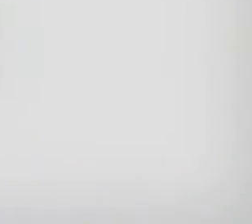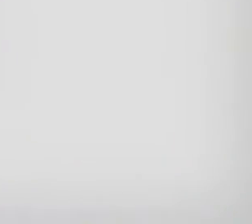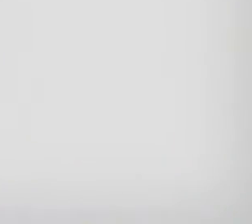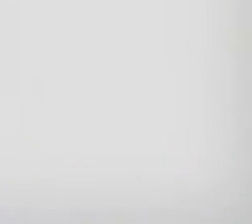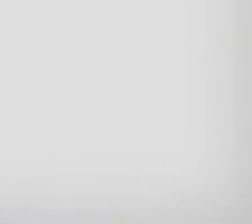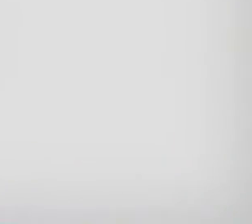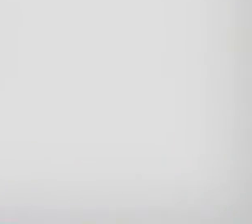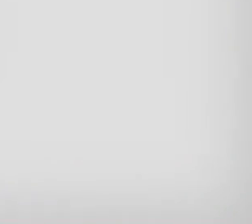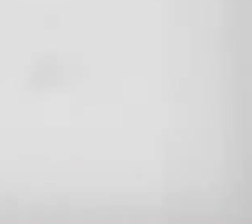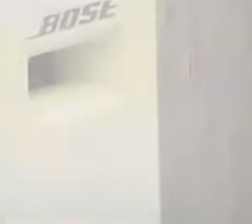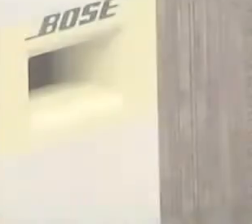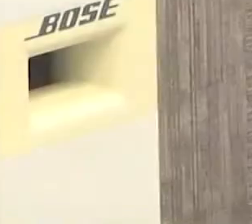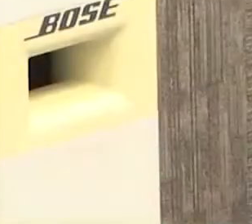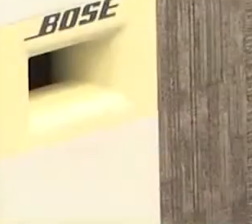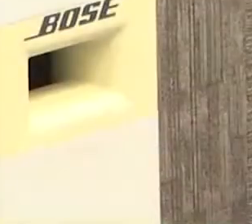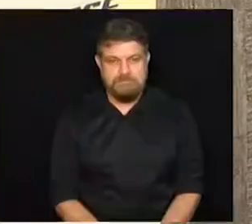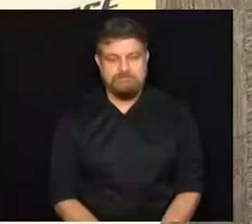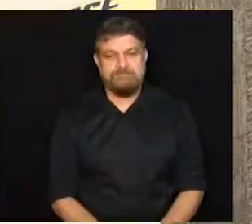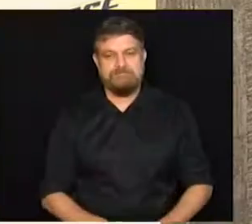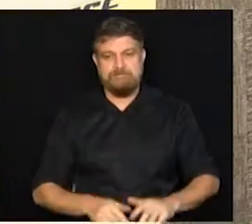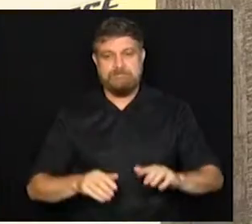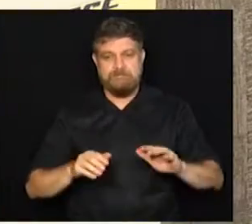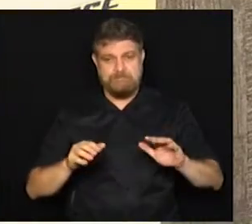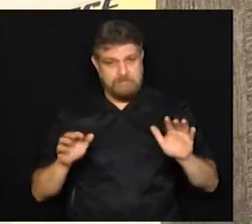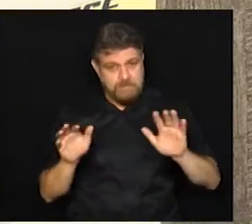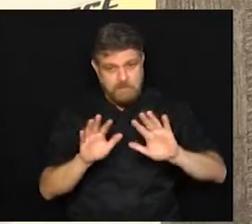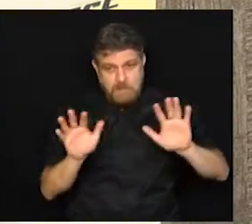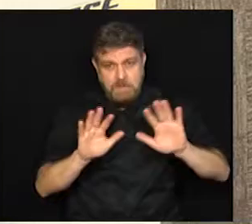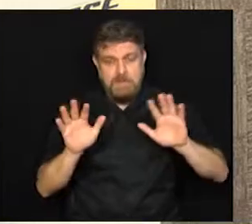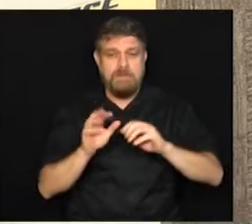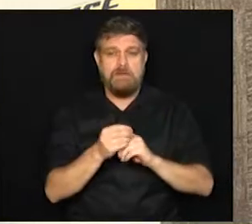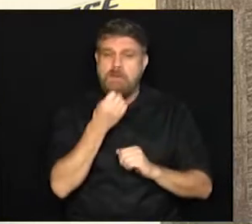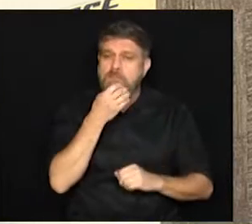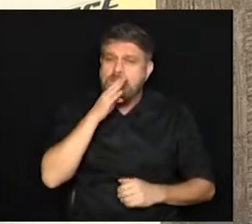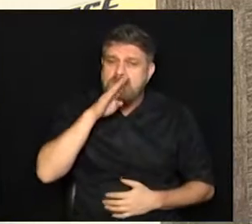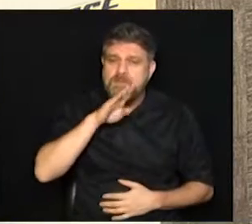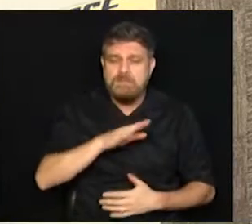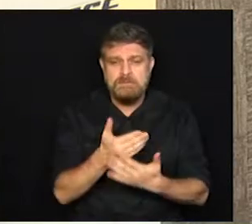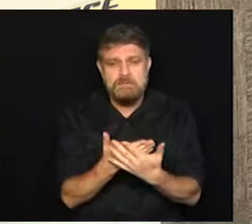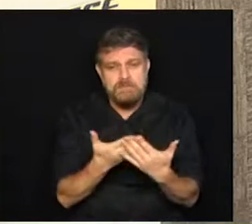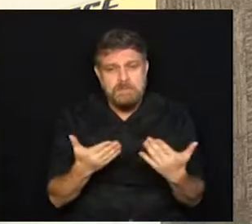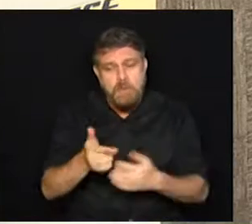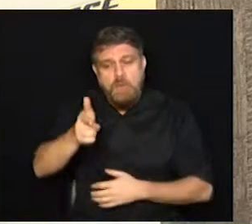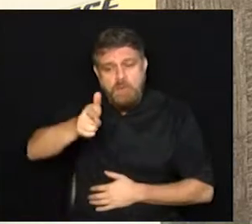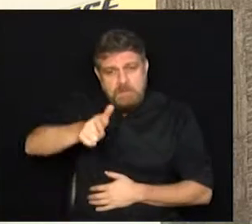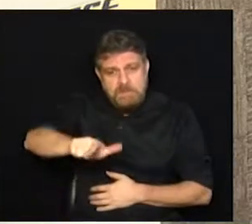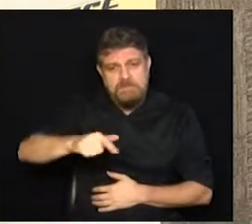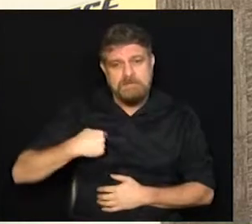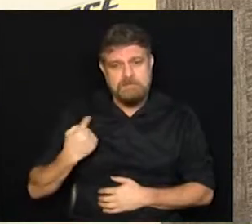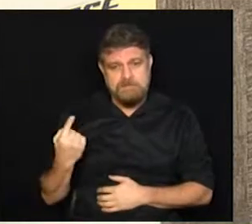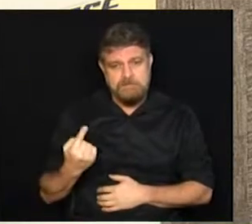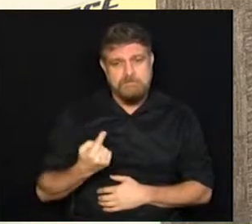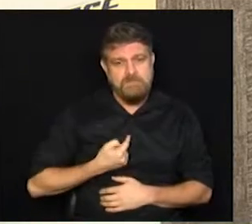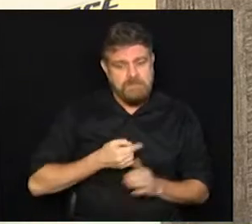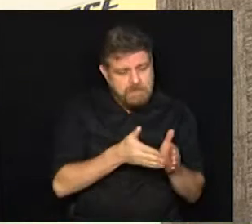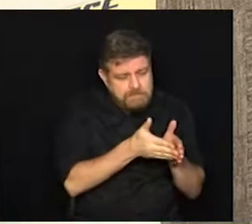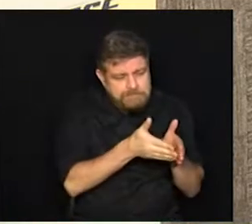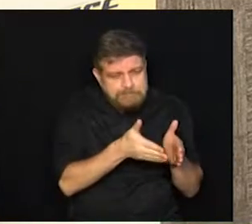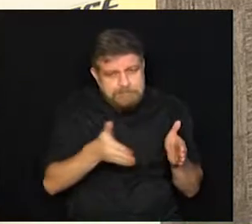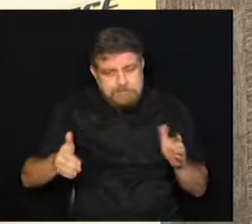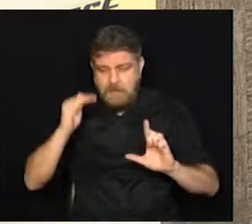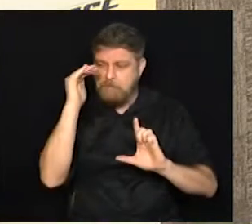TV Câmara, Campinas. Olá, muito boa tarde. Mais uma vez, nós seguimos nossa